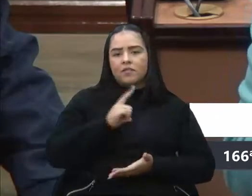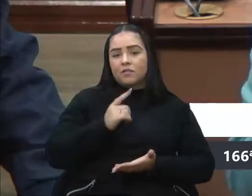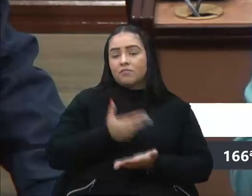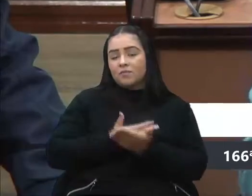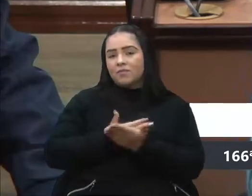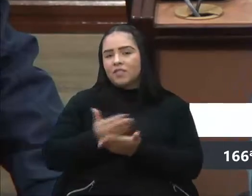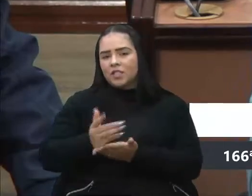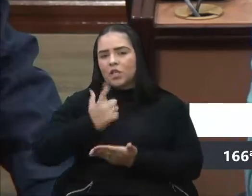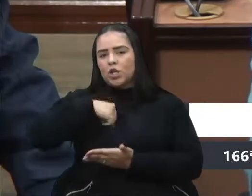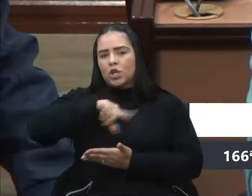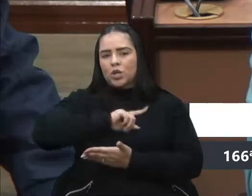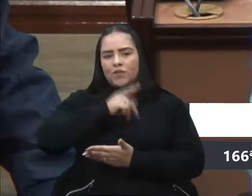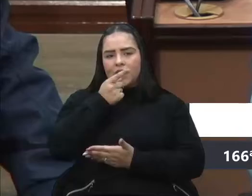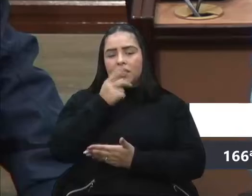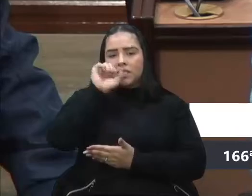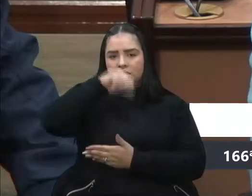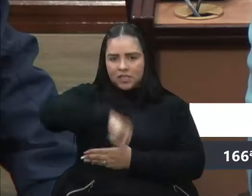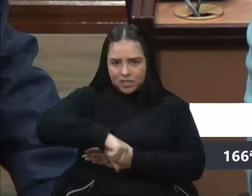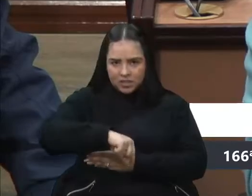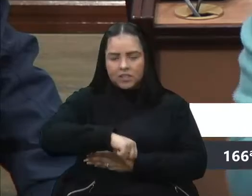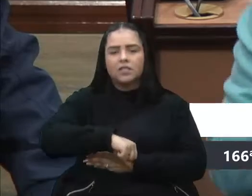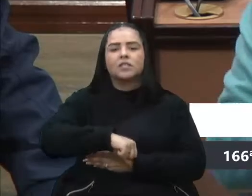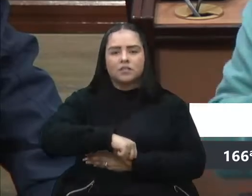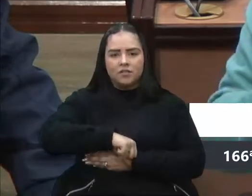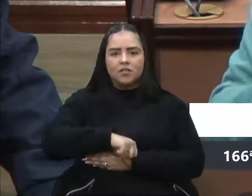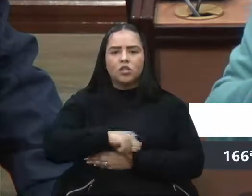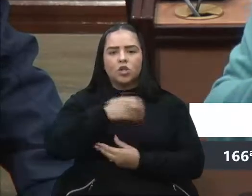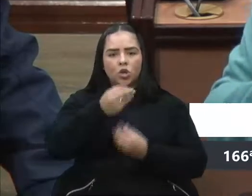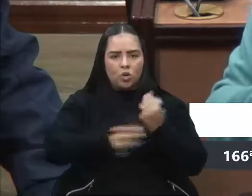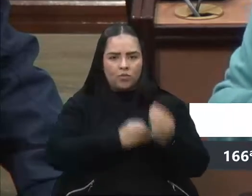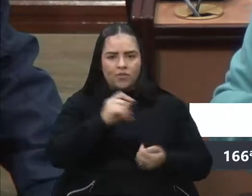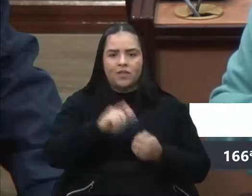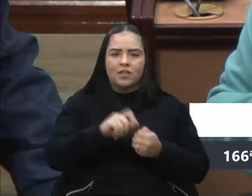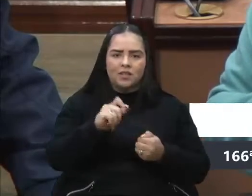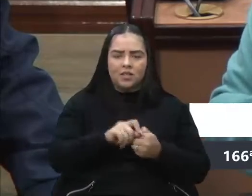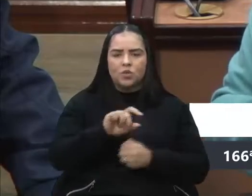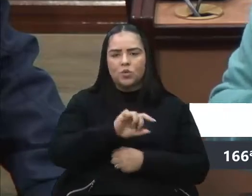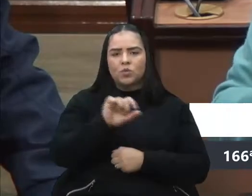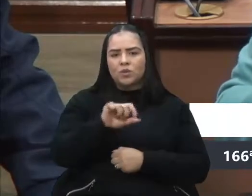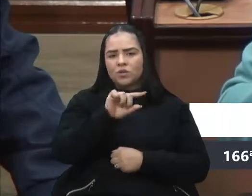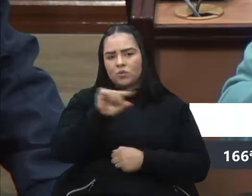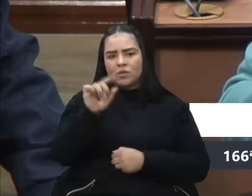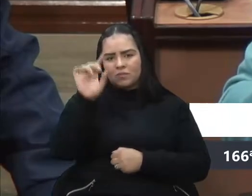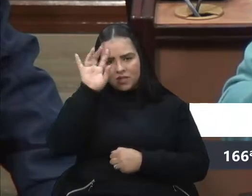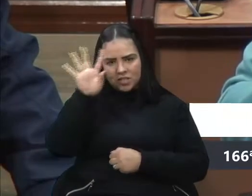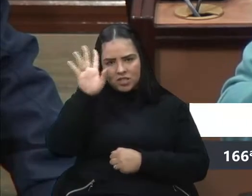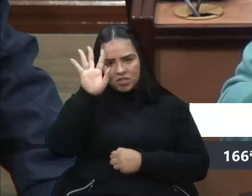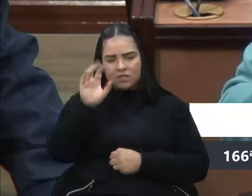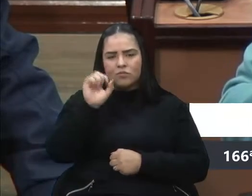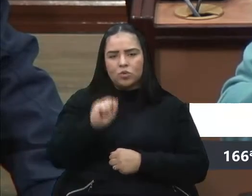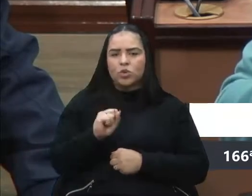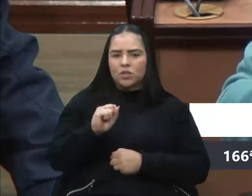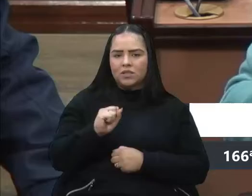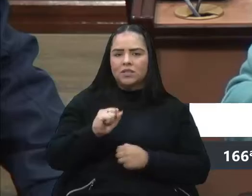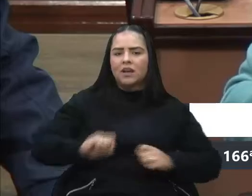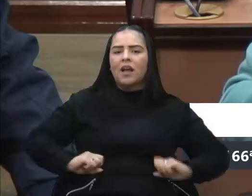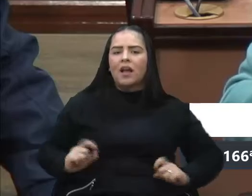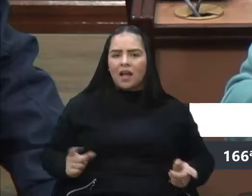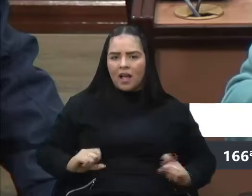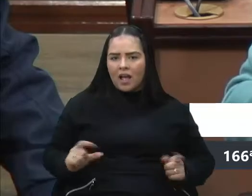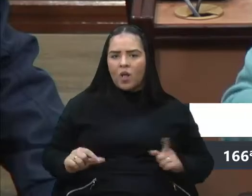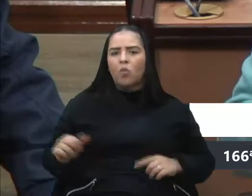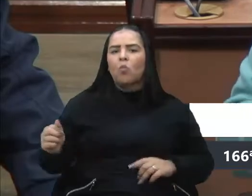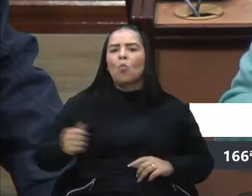nós vamos, né, vamos reforçar que vai ser assim, desde a tua estimativa de valores que poderiam ser gastos nessa festa, de qual seria